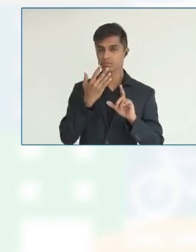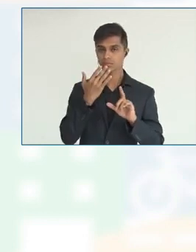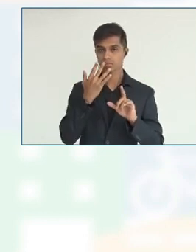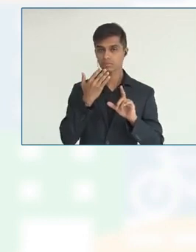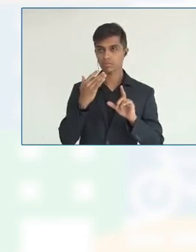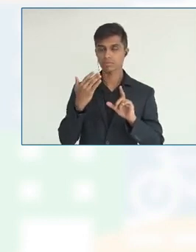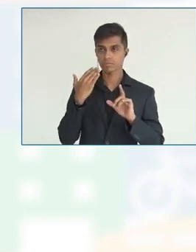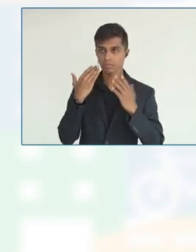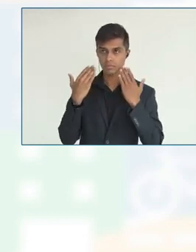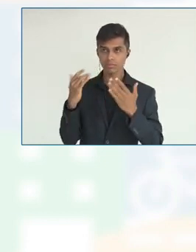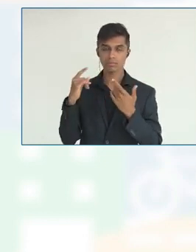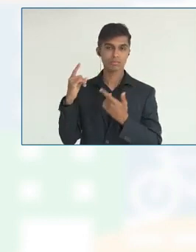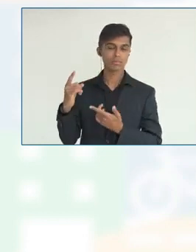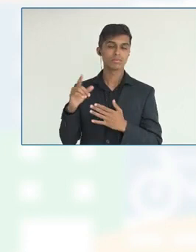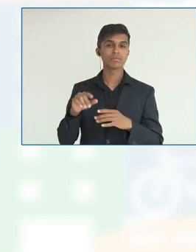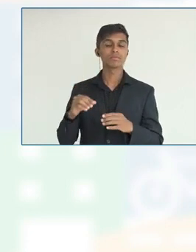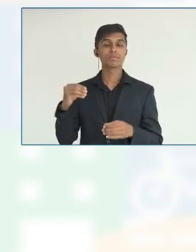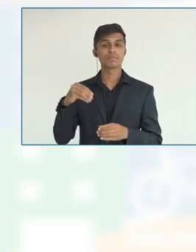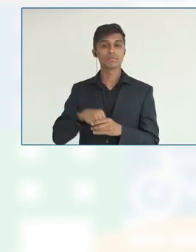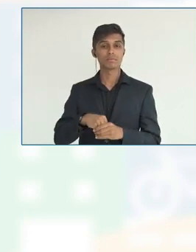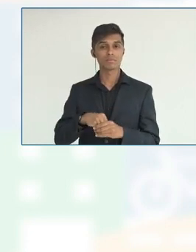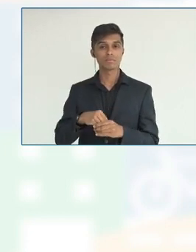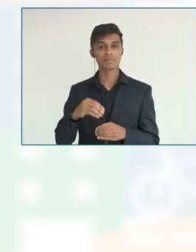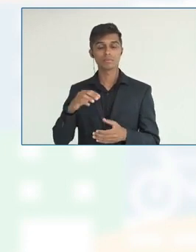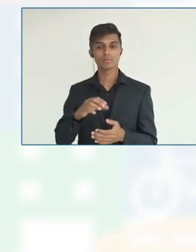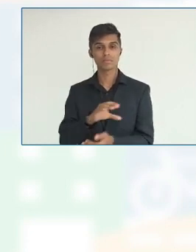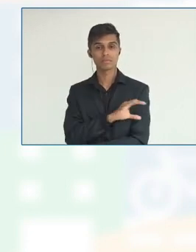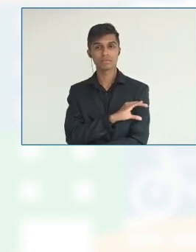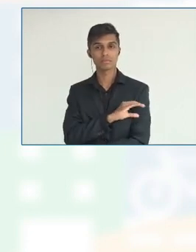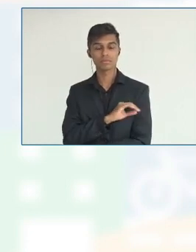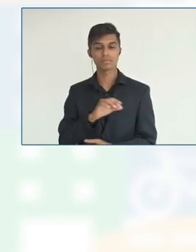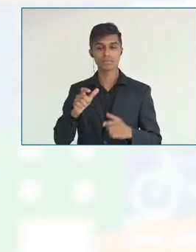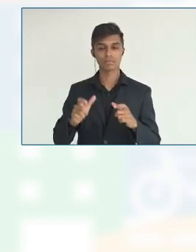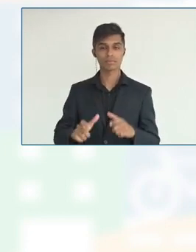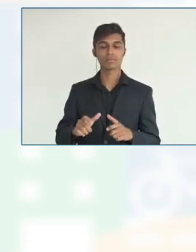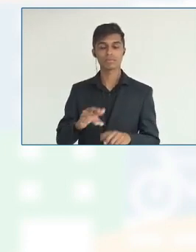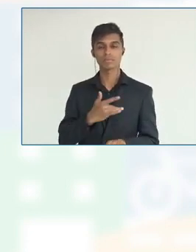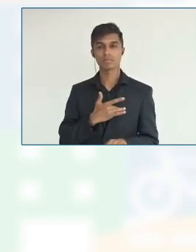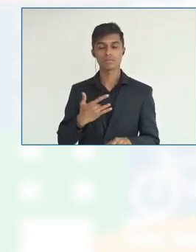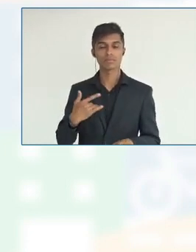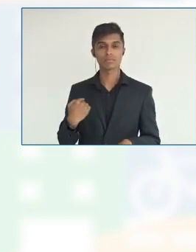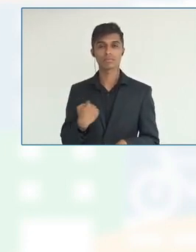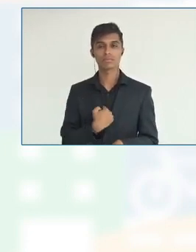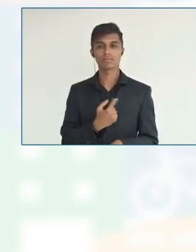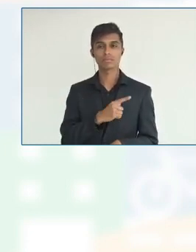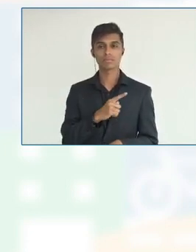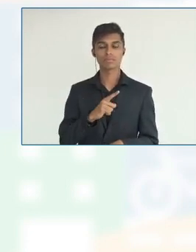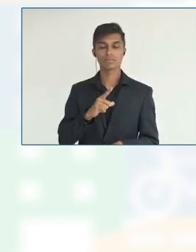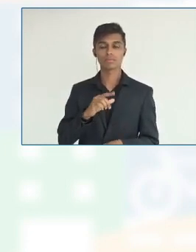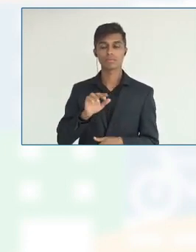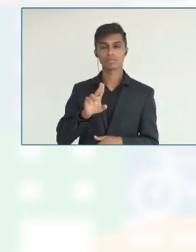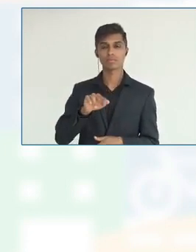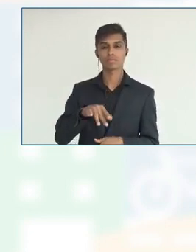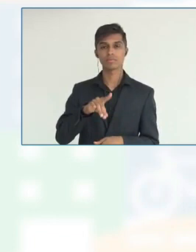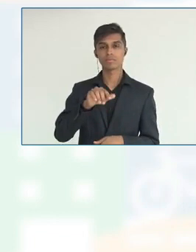Dentro das coordenadorias regionais de saúde, nós temos unidades de vigilância em